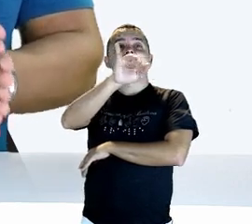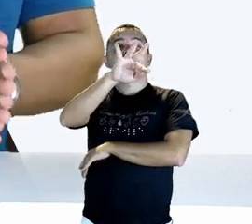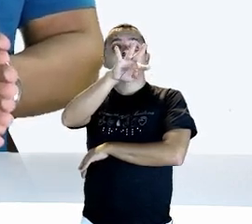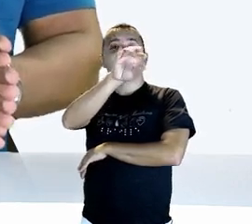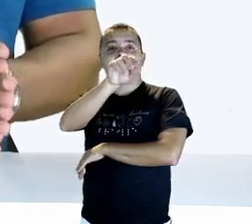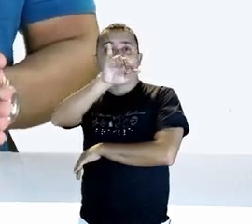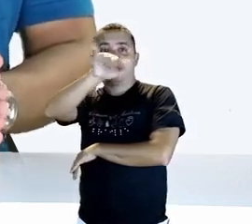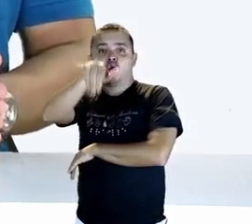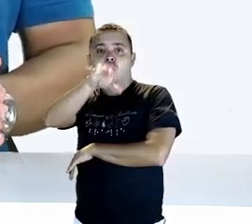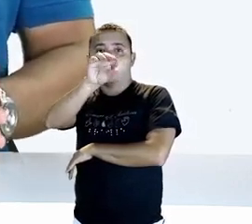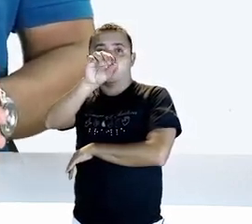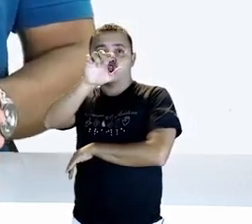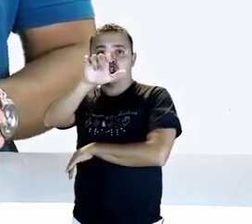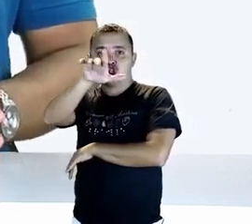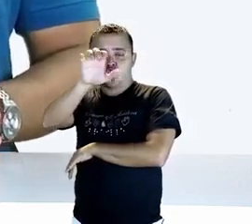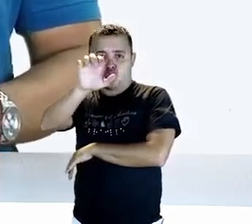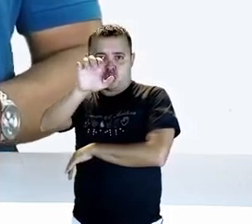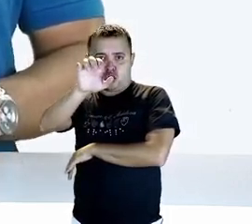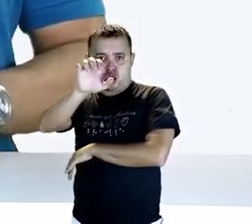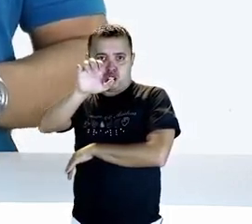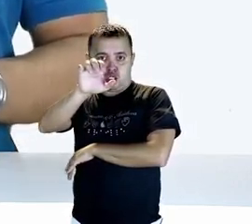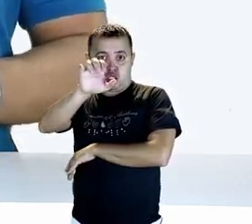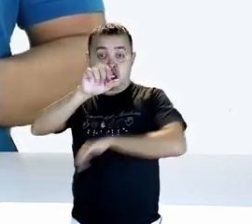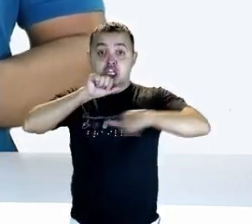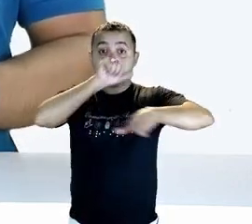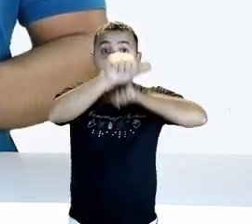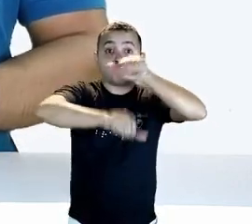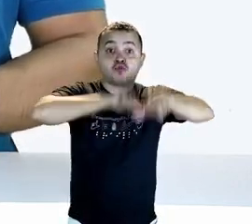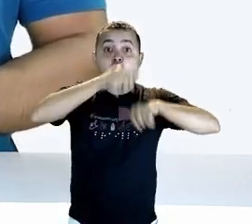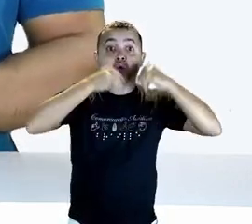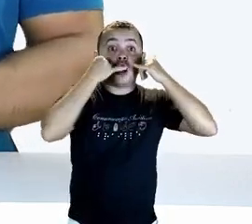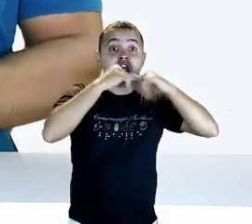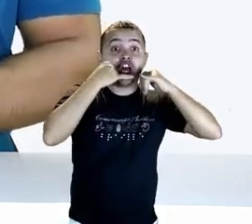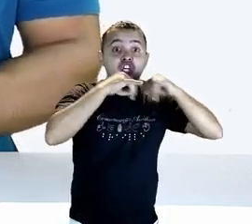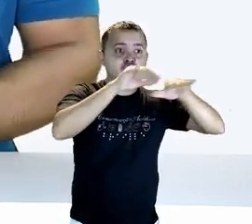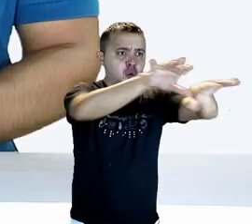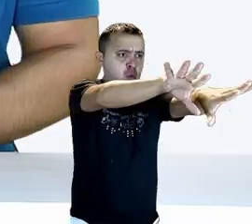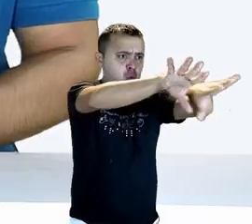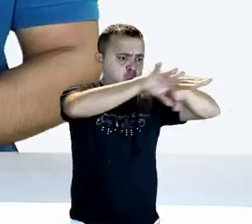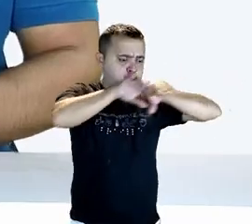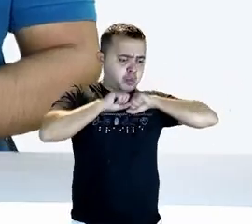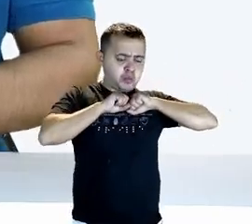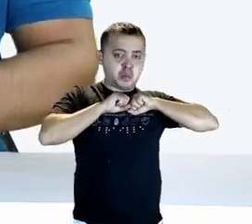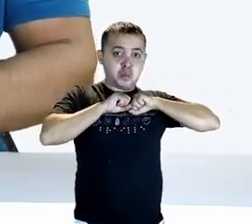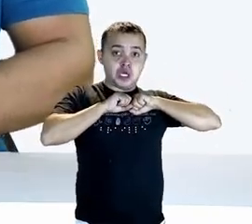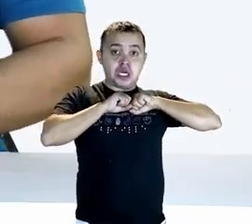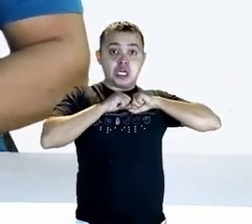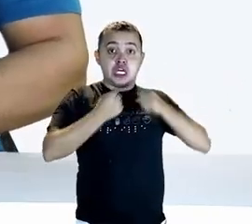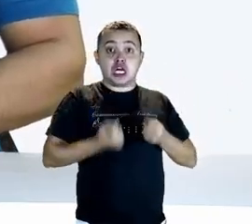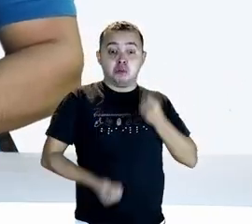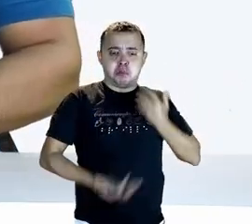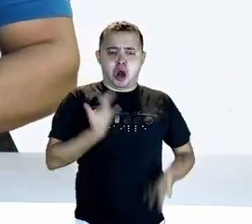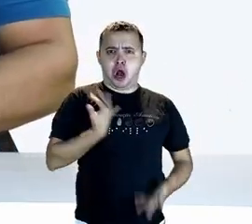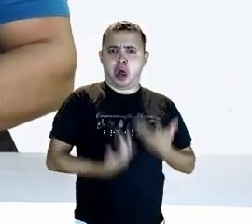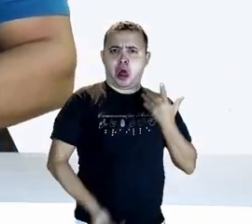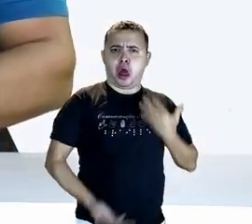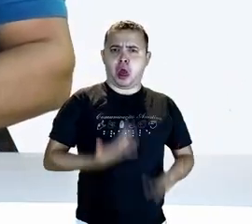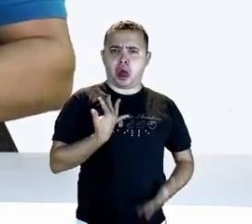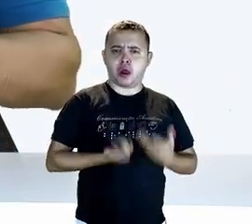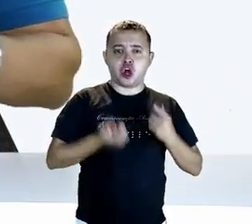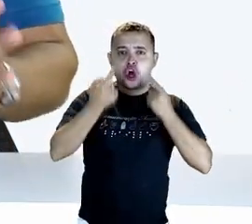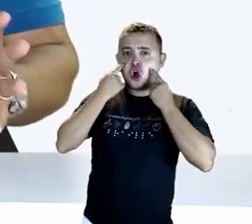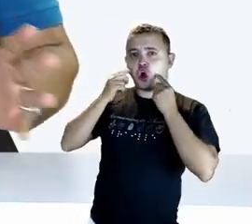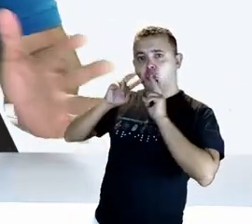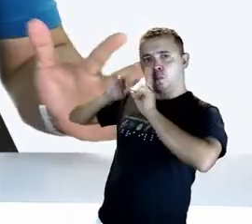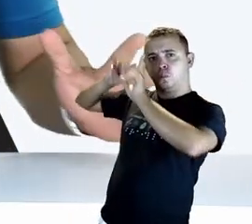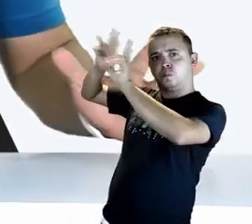energia elétrica em outra fonte de energia que é a energia térmica, né? O calor, perfeito? Então